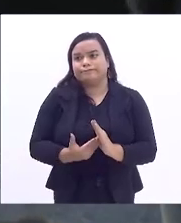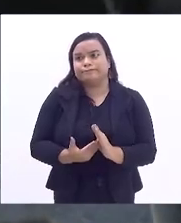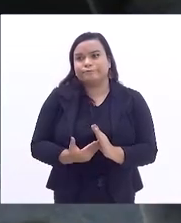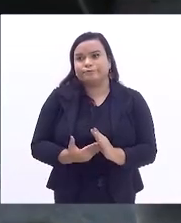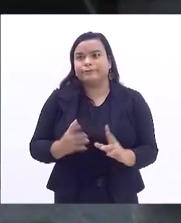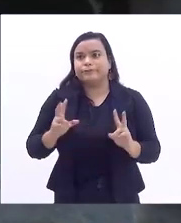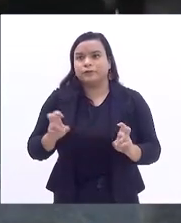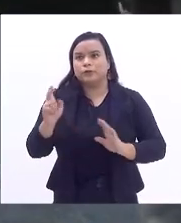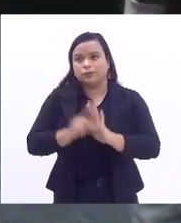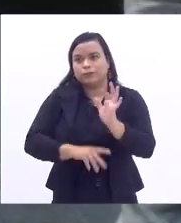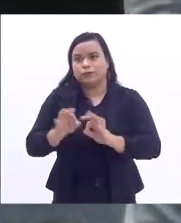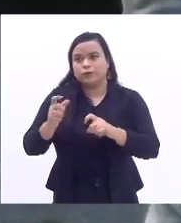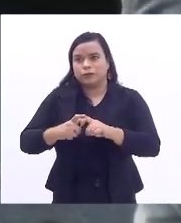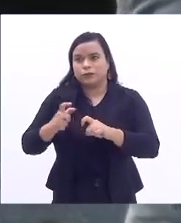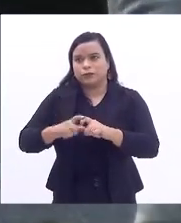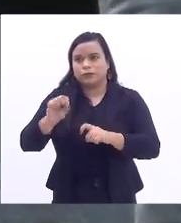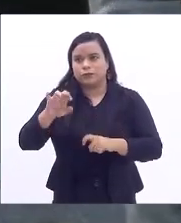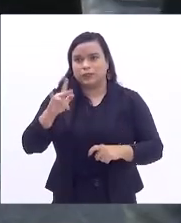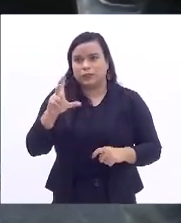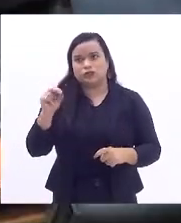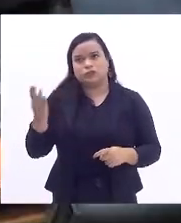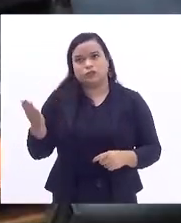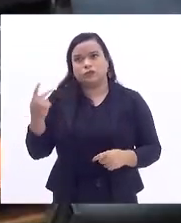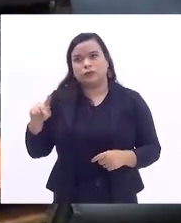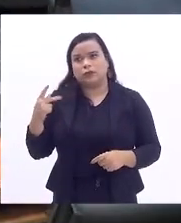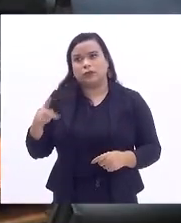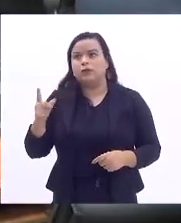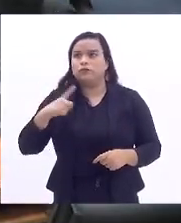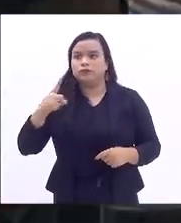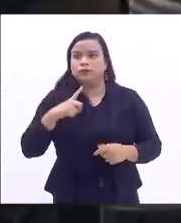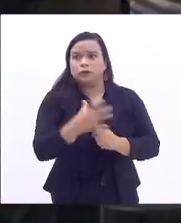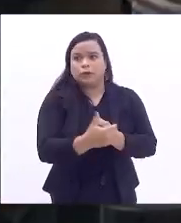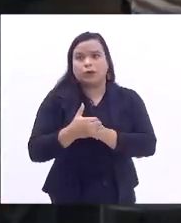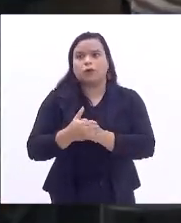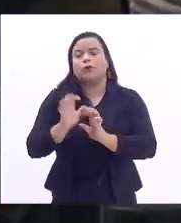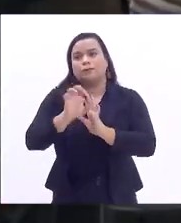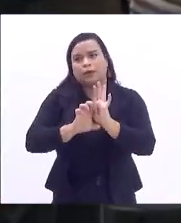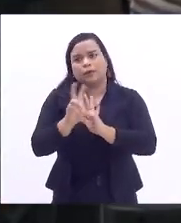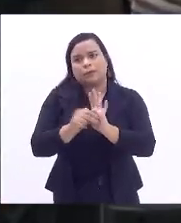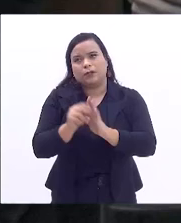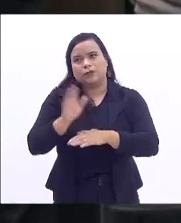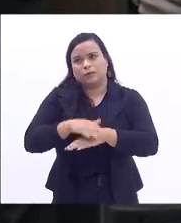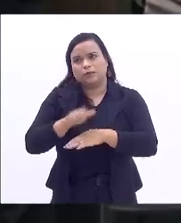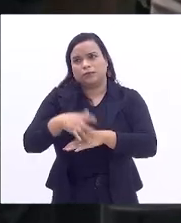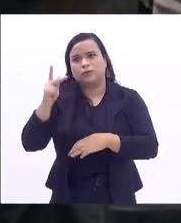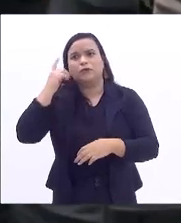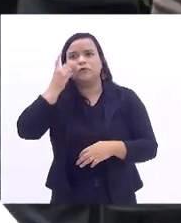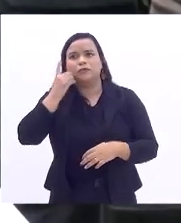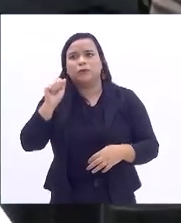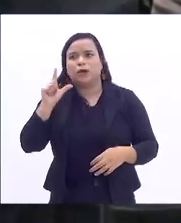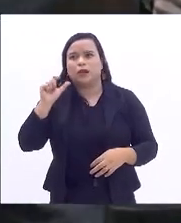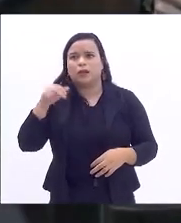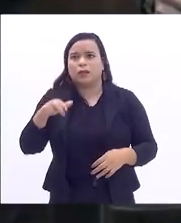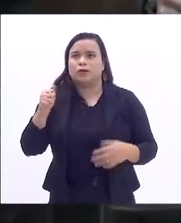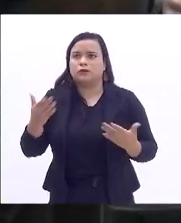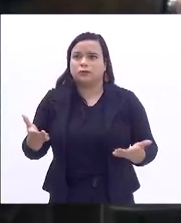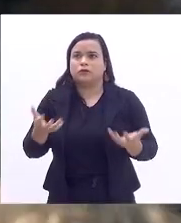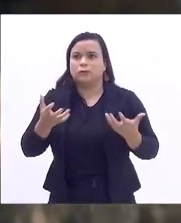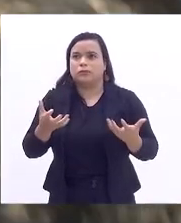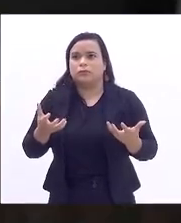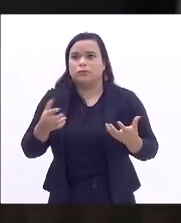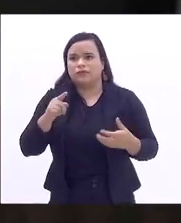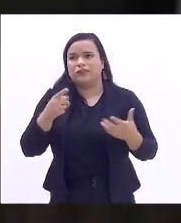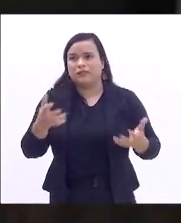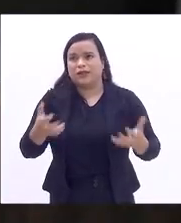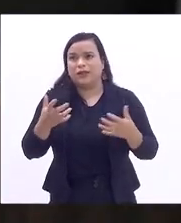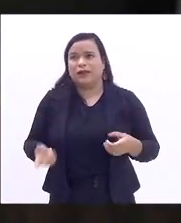relação ao projeto Doutor Sérgio entendeu toda a forma haveria o acolhimento das emendas da deputada Ana e se você quer vossa